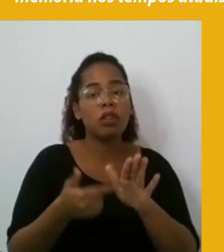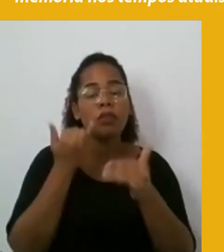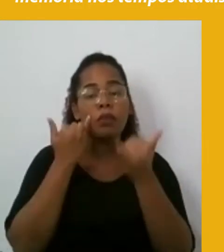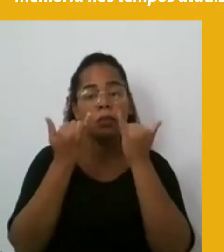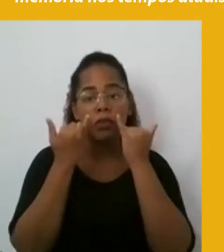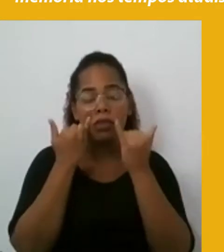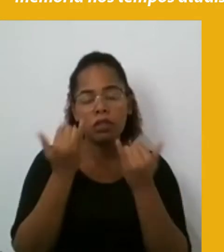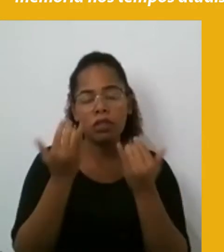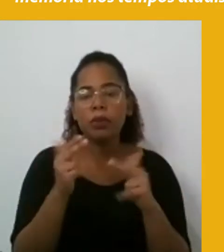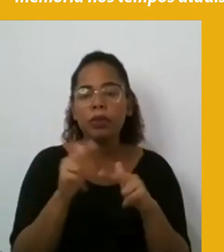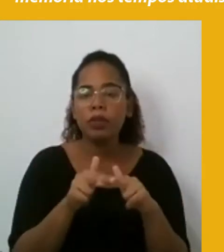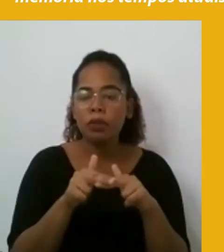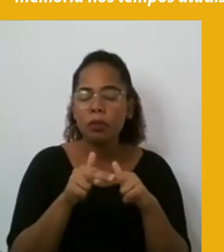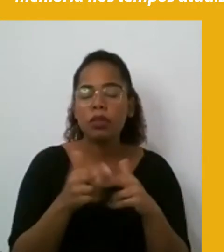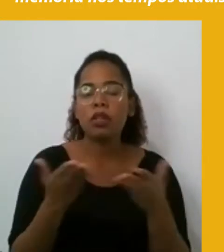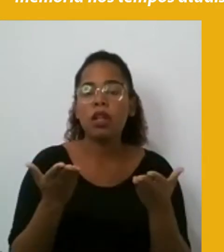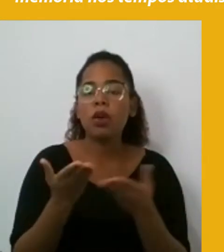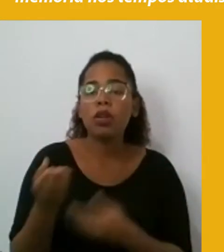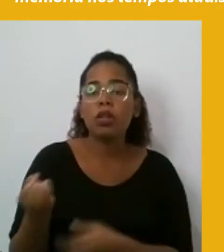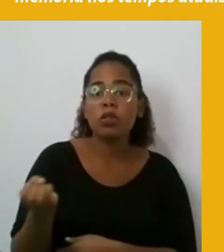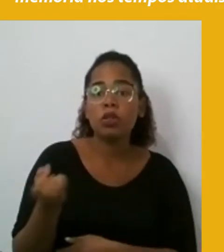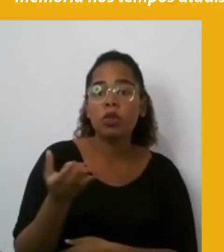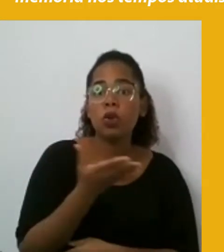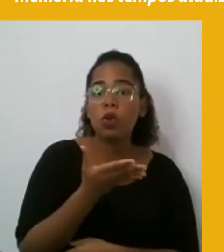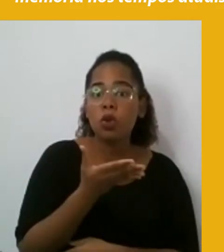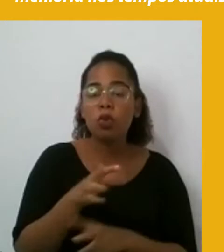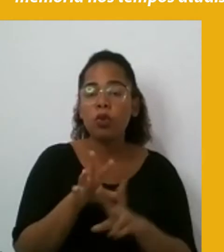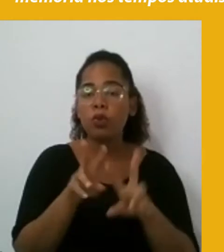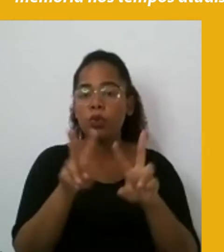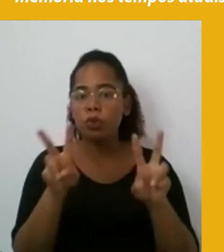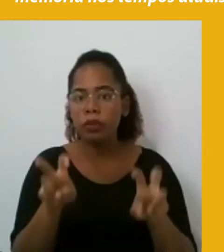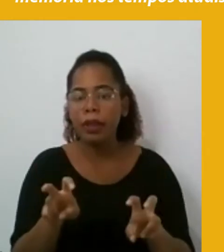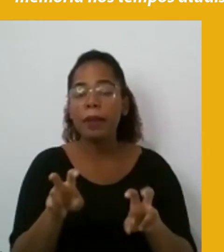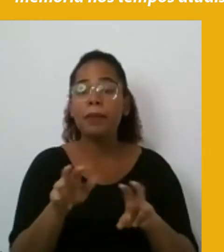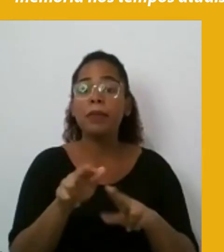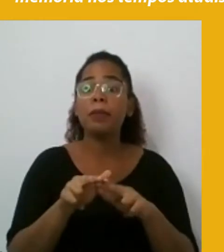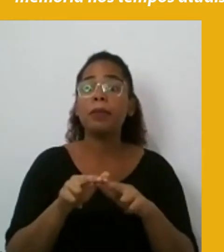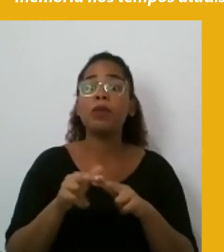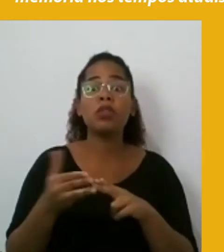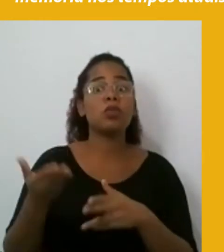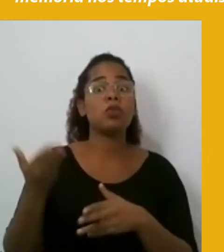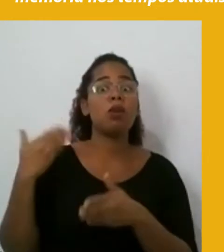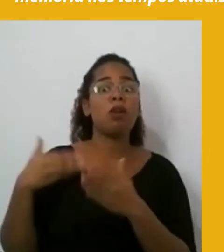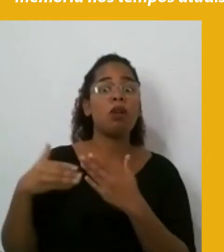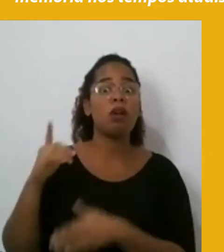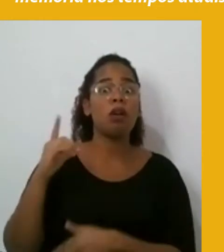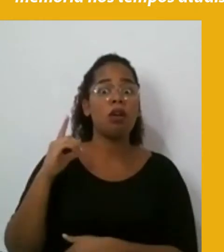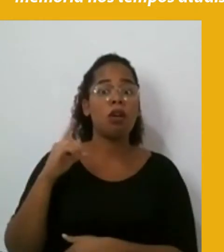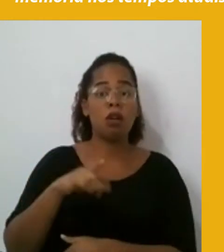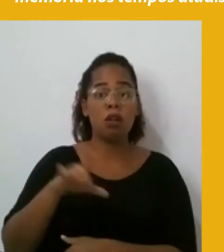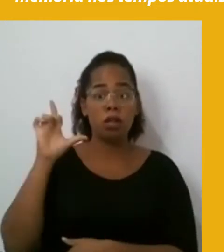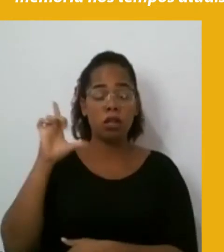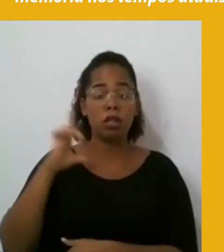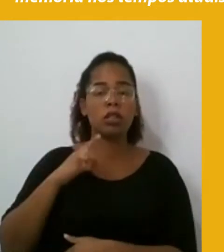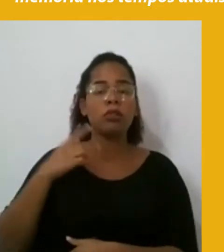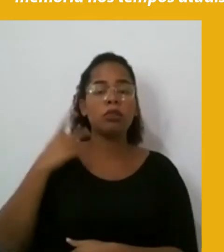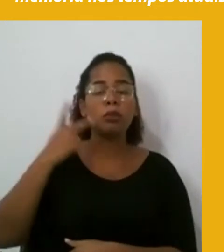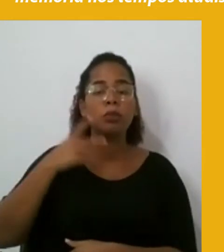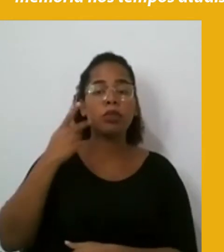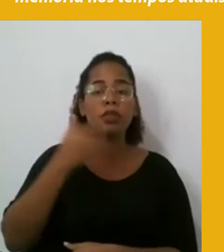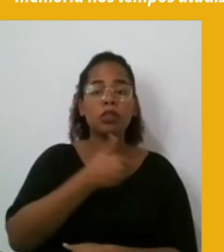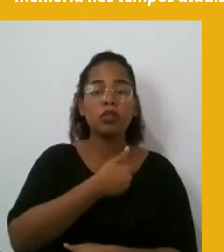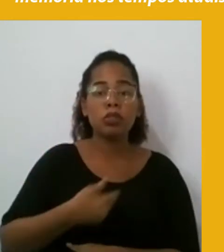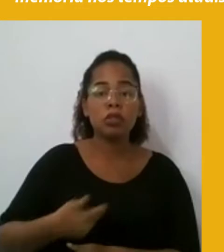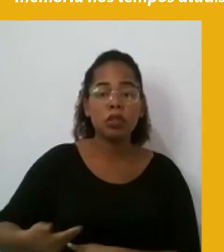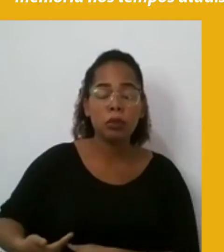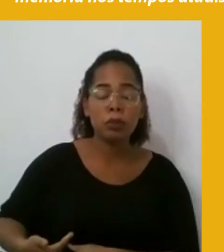novo protagonista foi resultado de políticas públicas. Só que elas, enfim, estão sofrendo uma descontinuidade. É muito curioso,